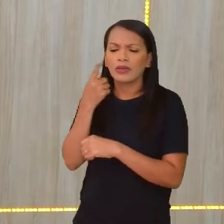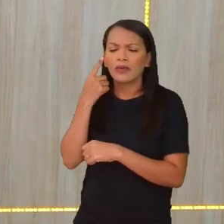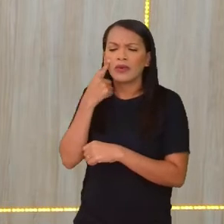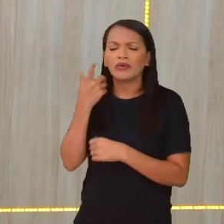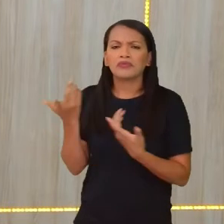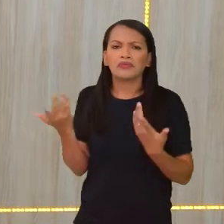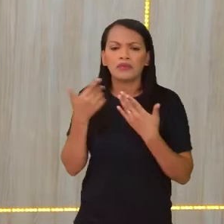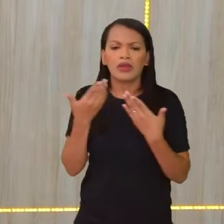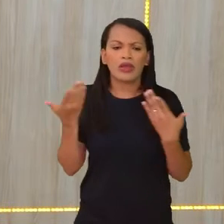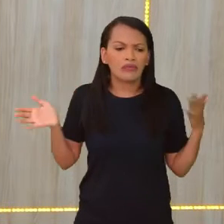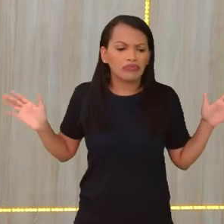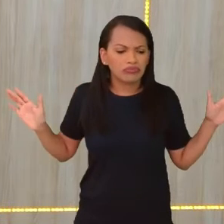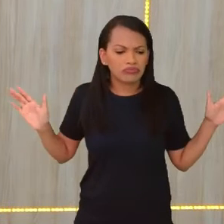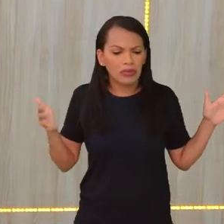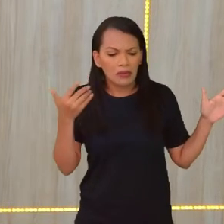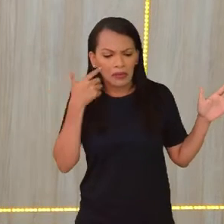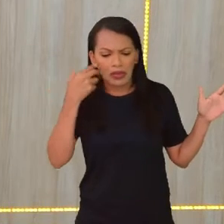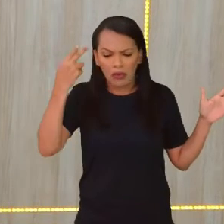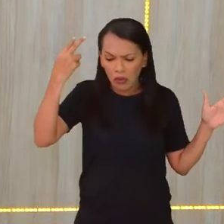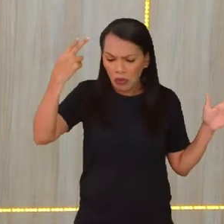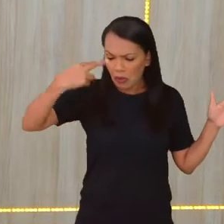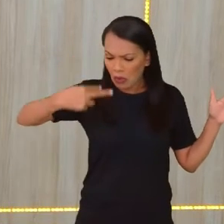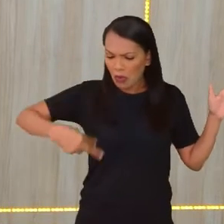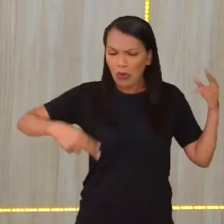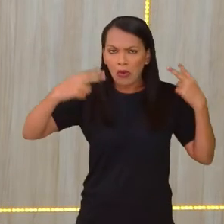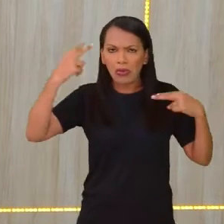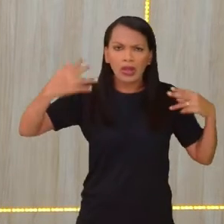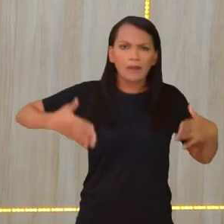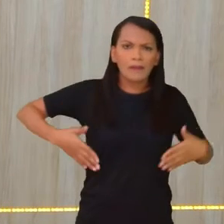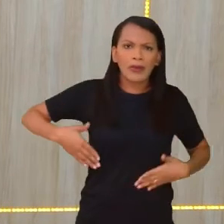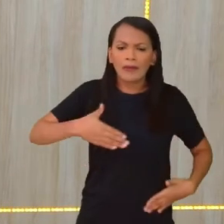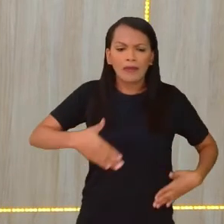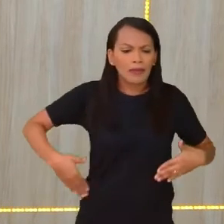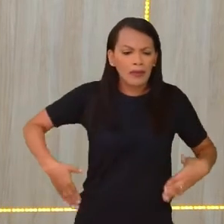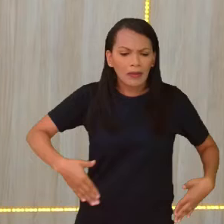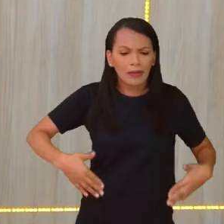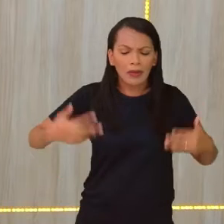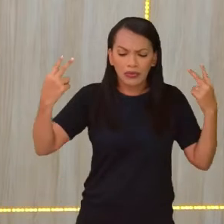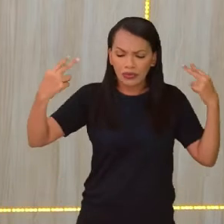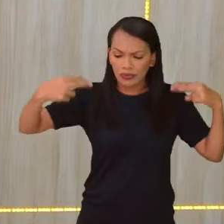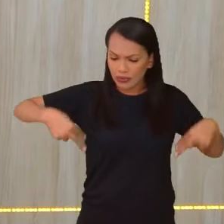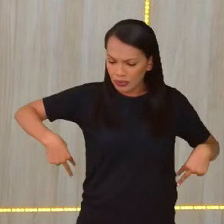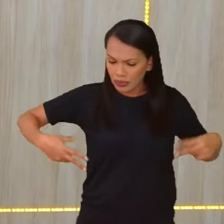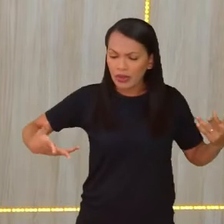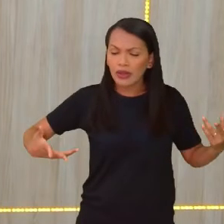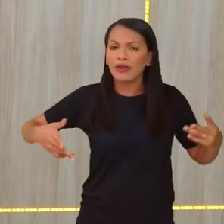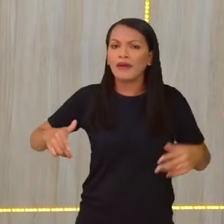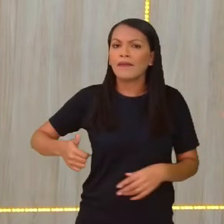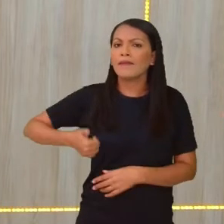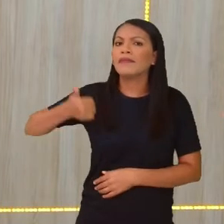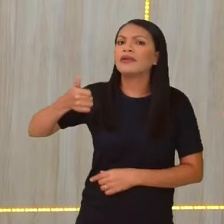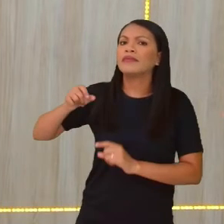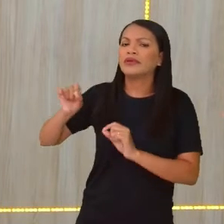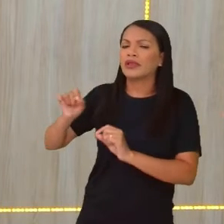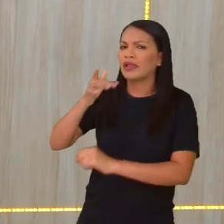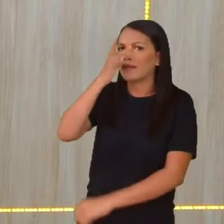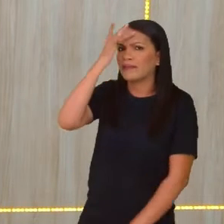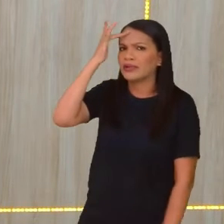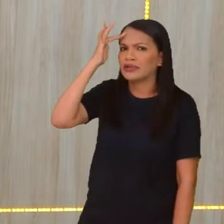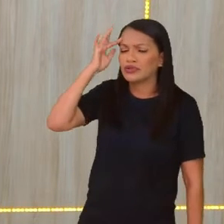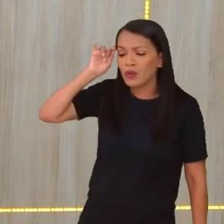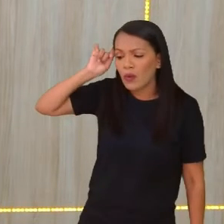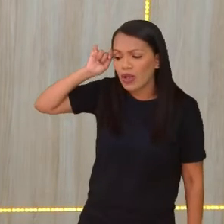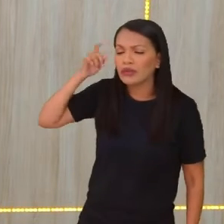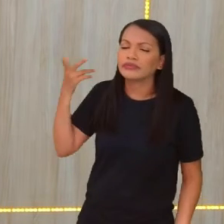Na hora do baculejo, se faz a abordagem primeiro nos rapazes, né,